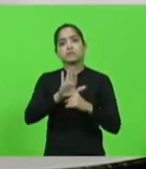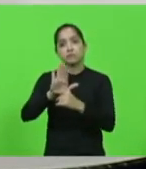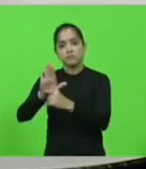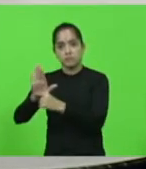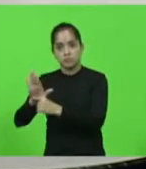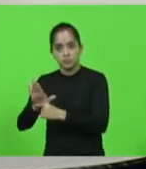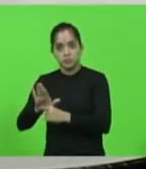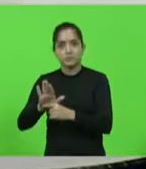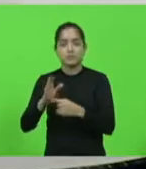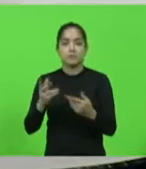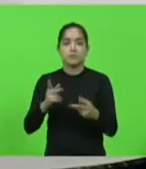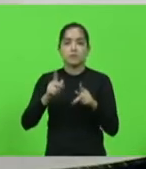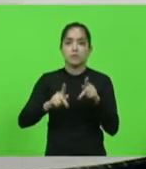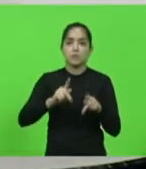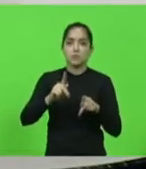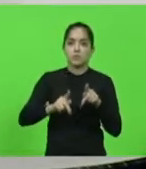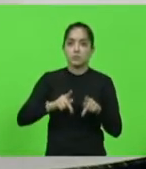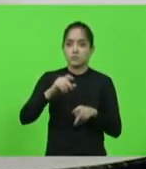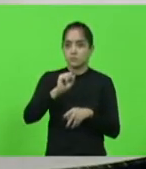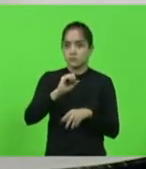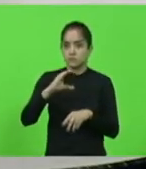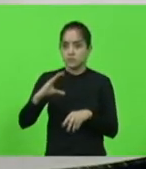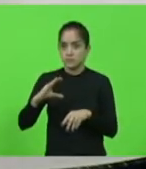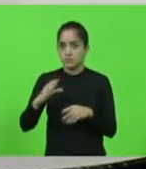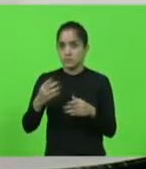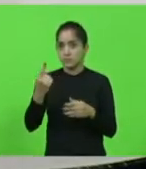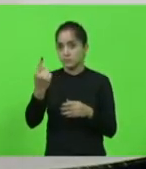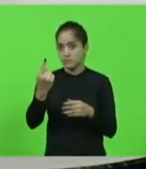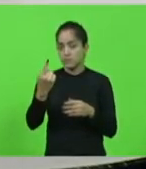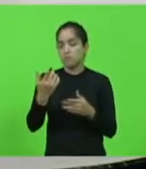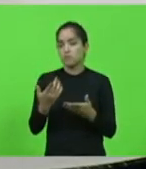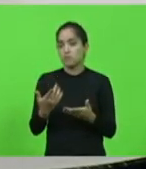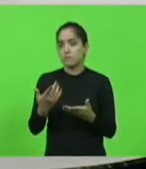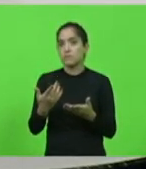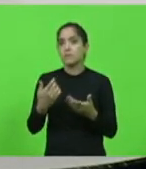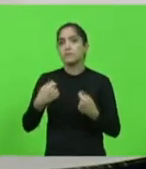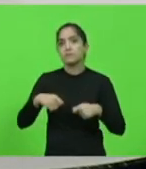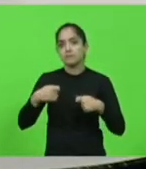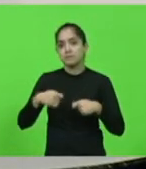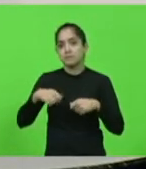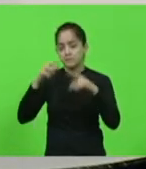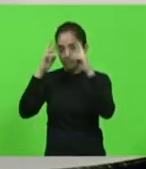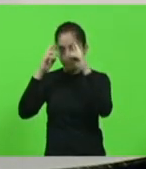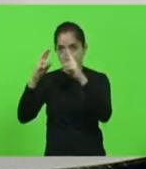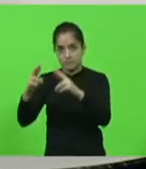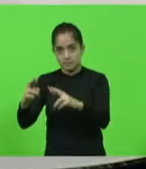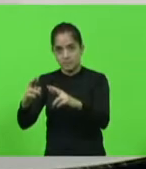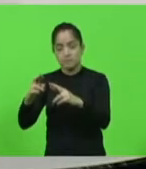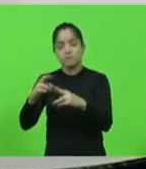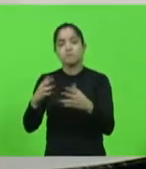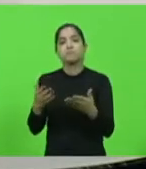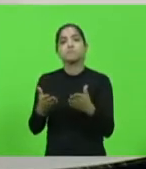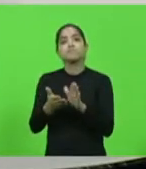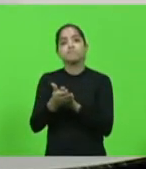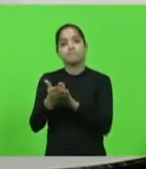para a população catarinense, e essa é uma delas que merece o nosso respeito, o nosso